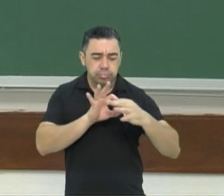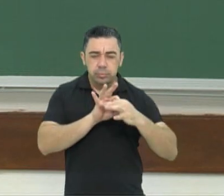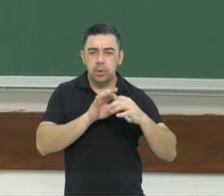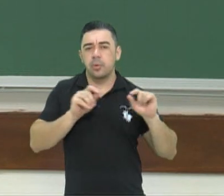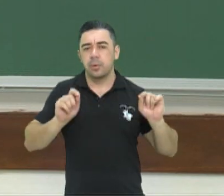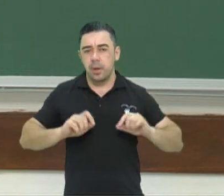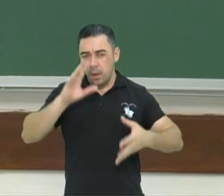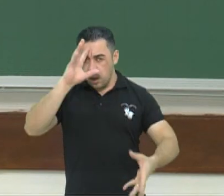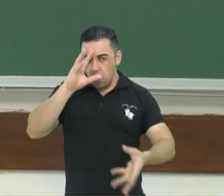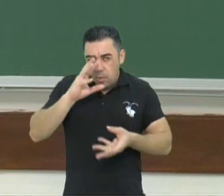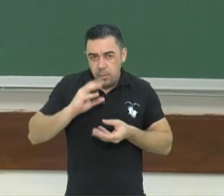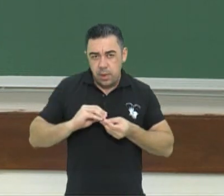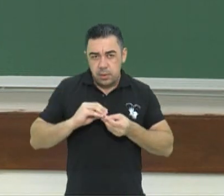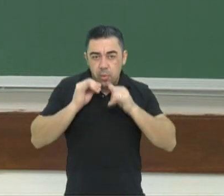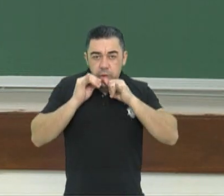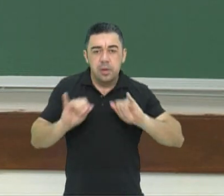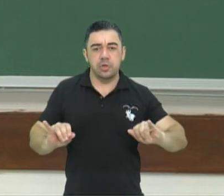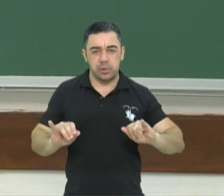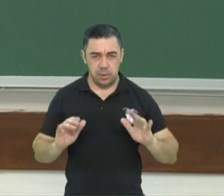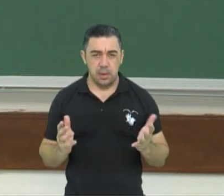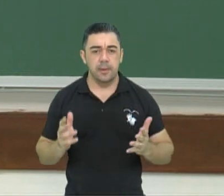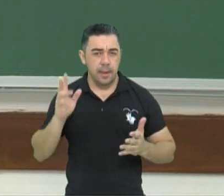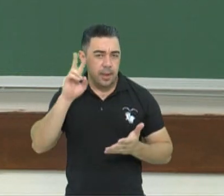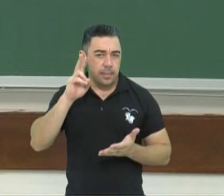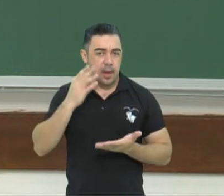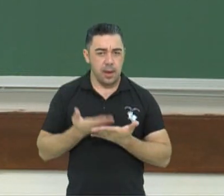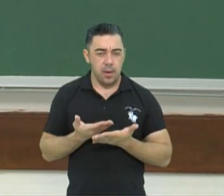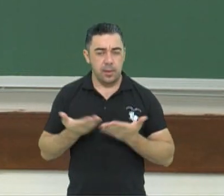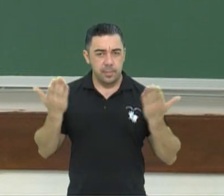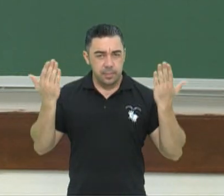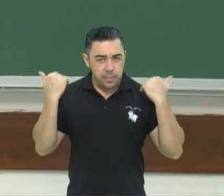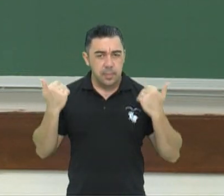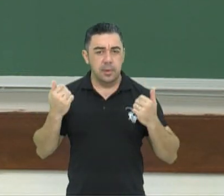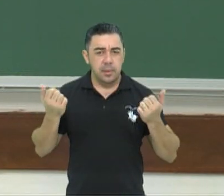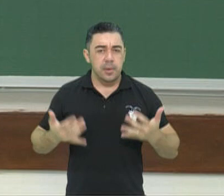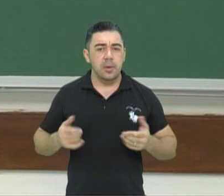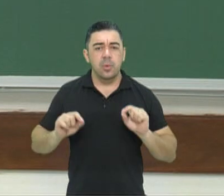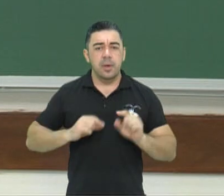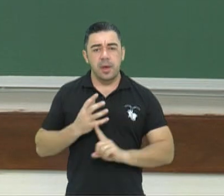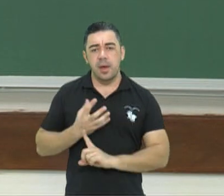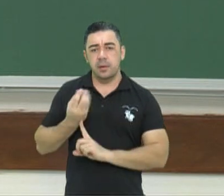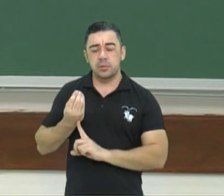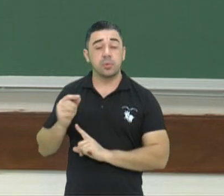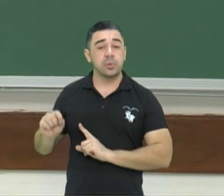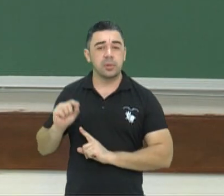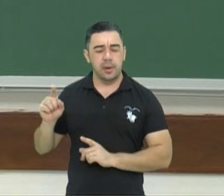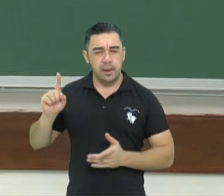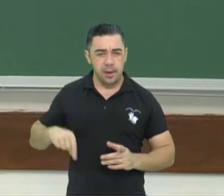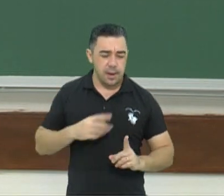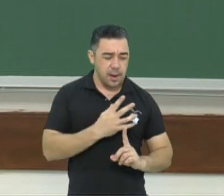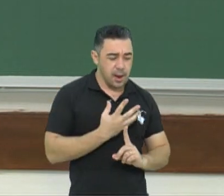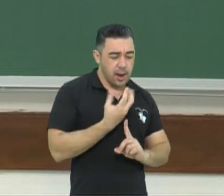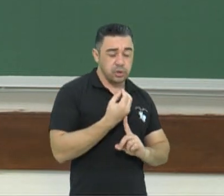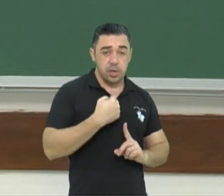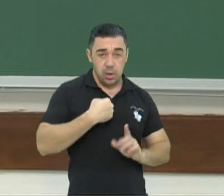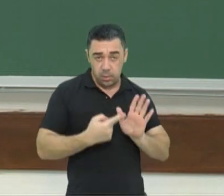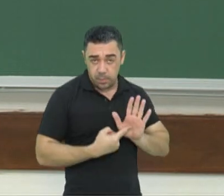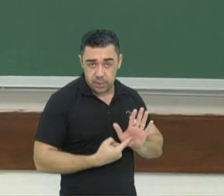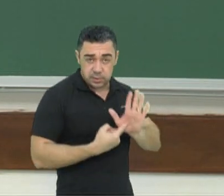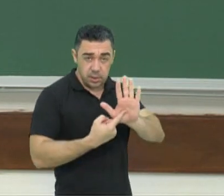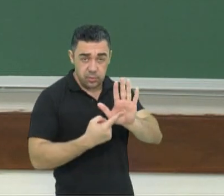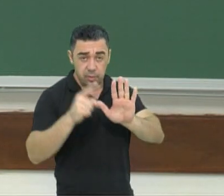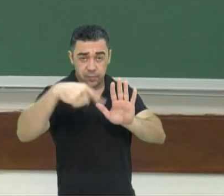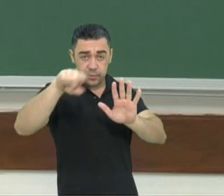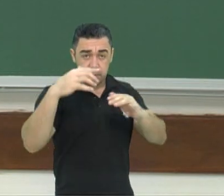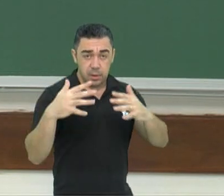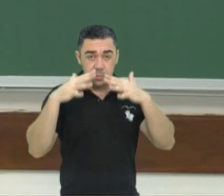exatamente a compreensão. Você lembra que eu falei para vocês da aula passada? A arte, o que que é? É um emissor e um receptor. Para chegar